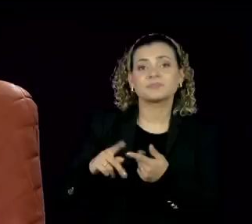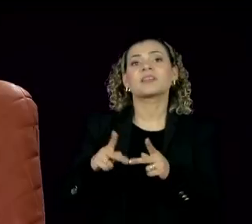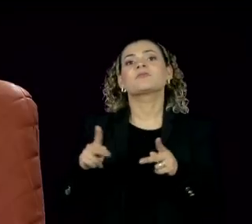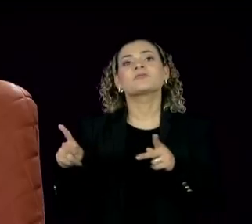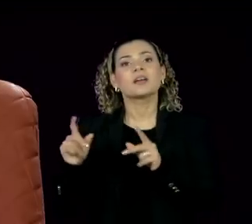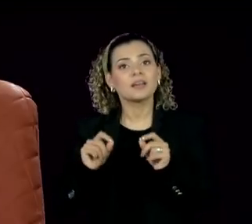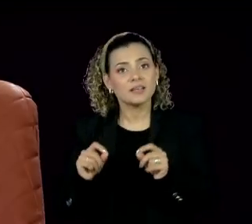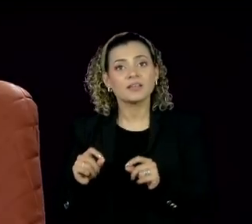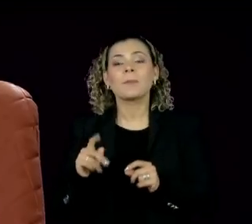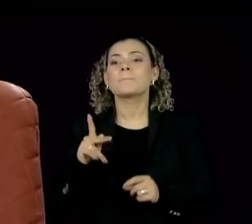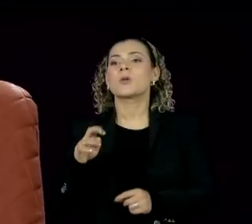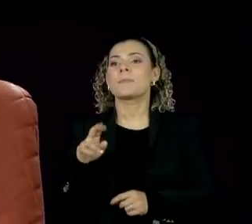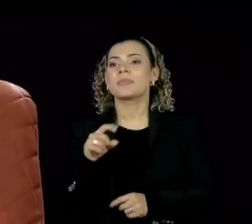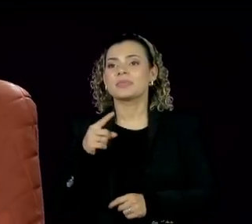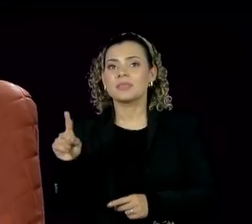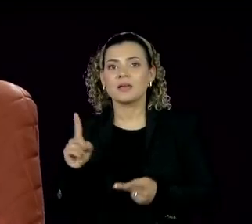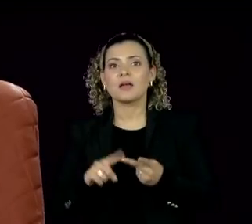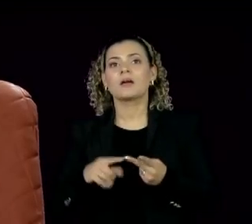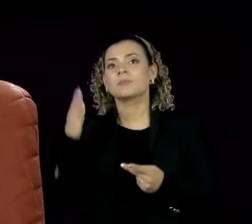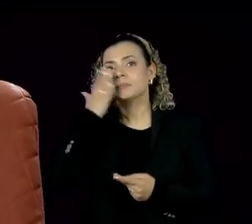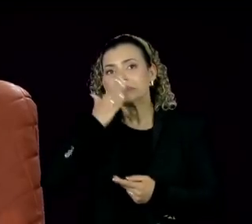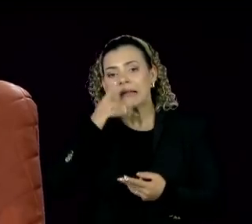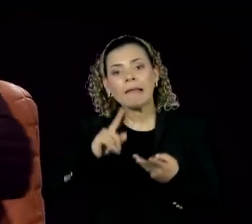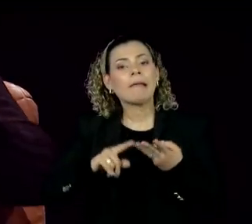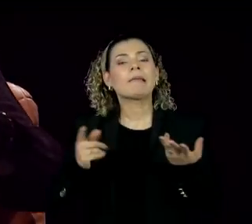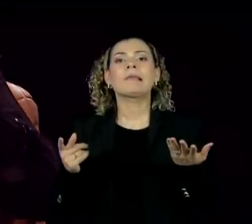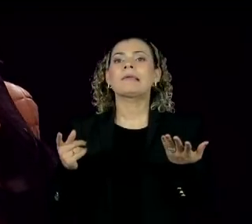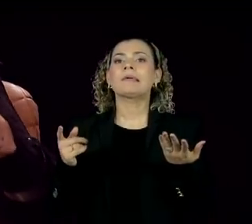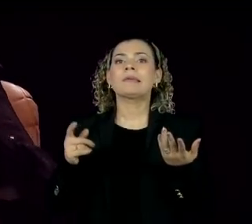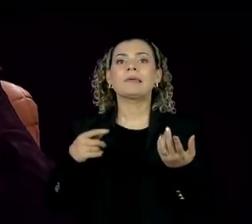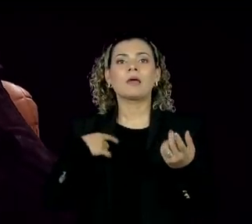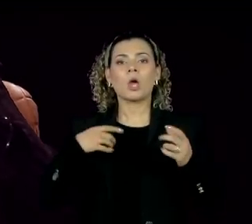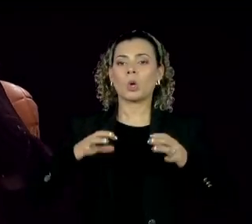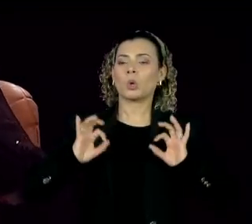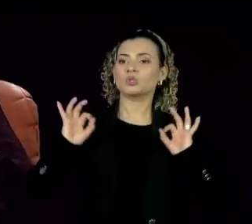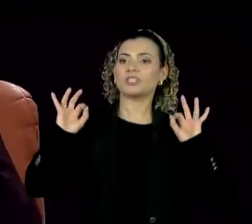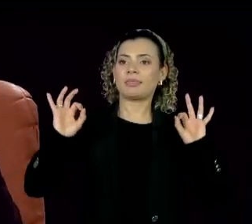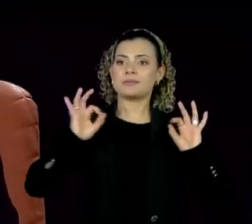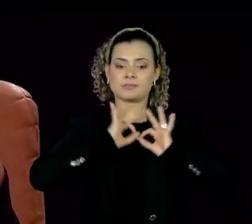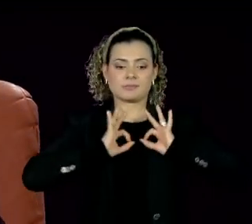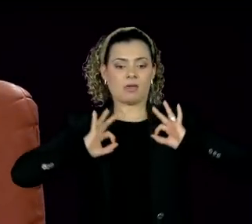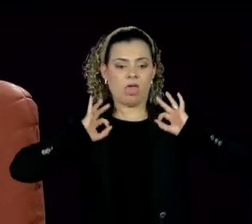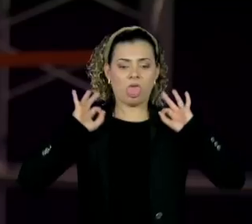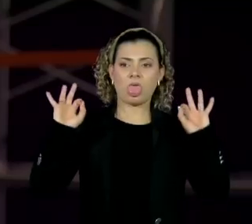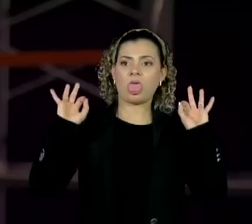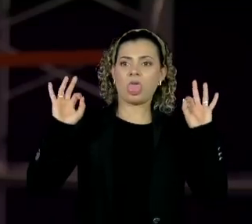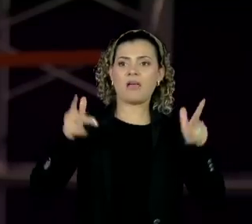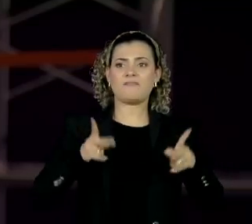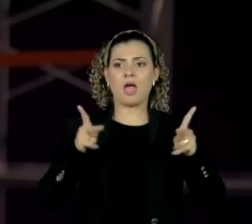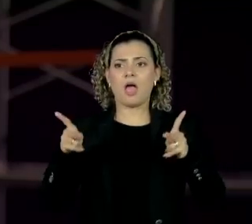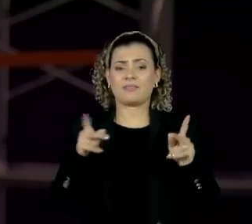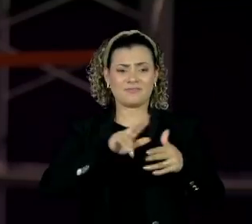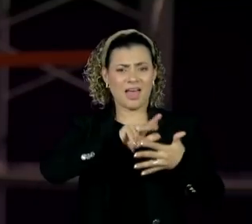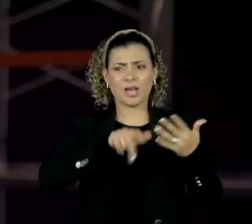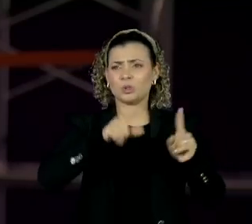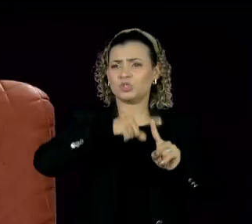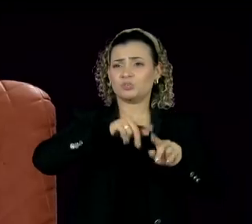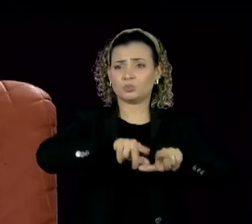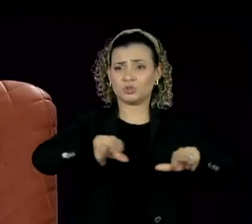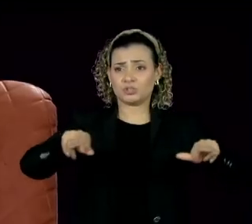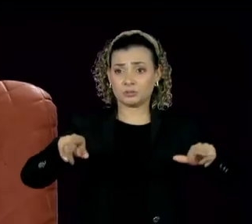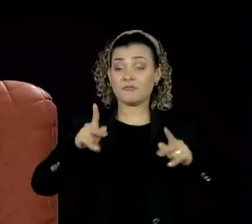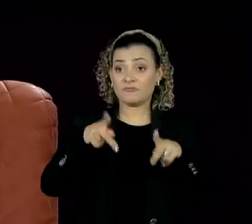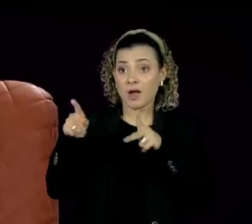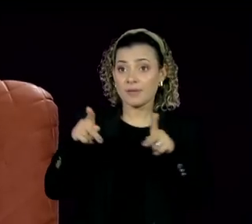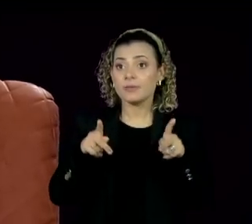o proibidão, putaria, ostentação. E fui acompanhando, né, esse movimento